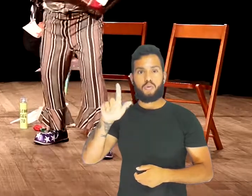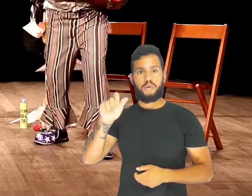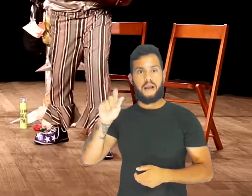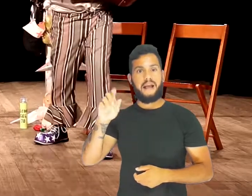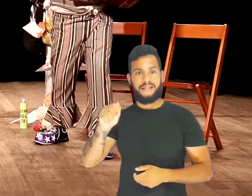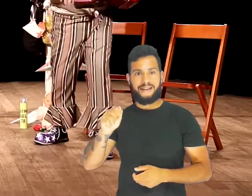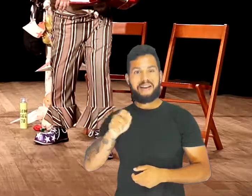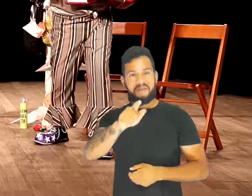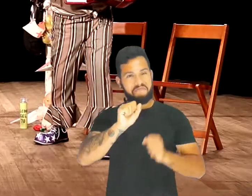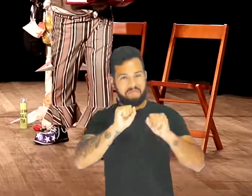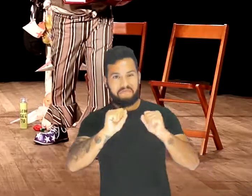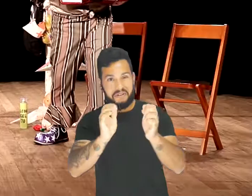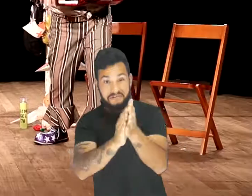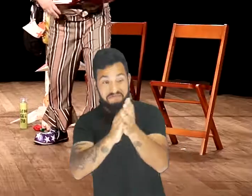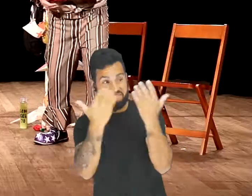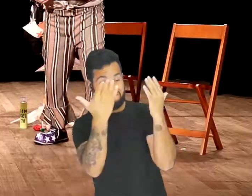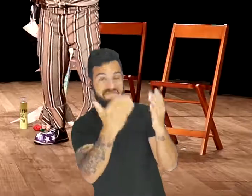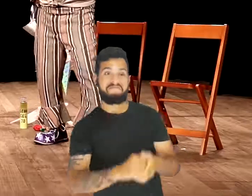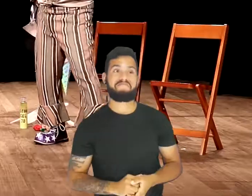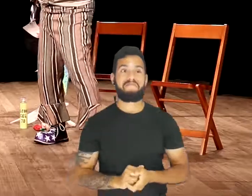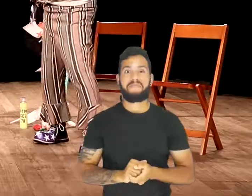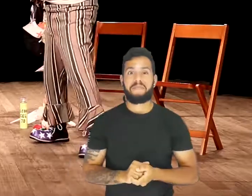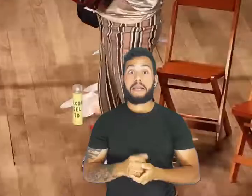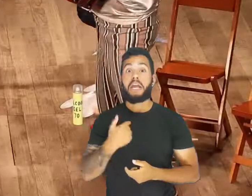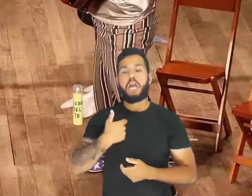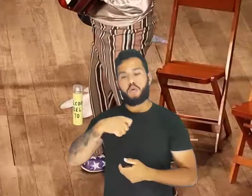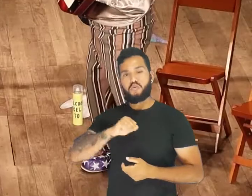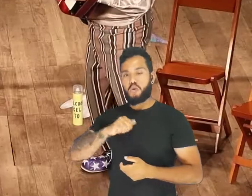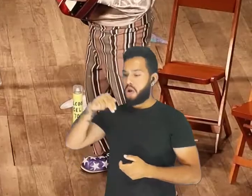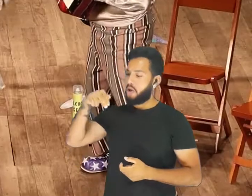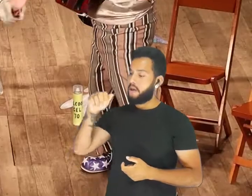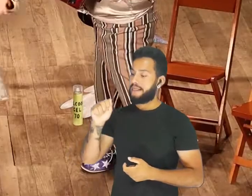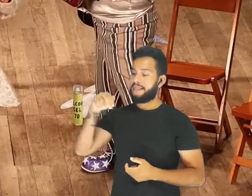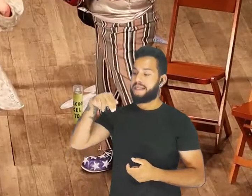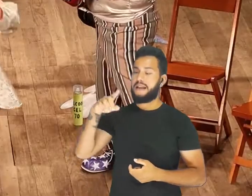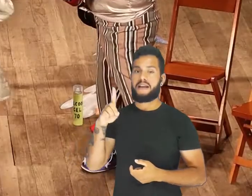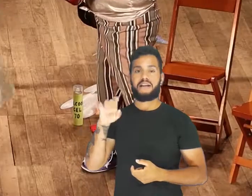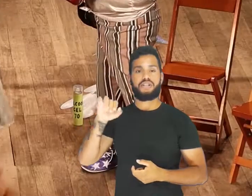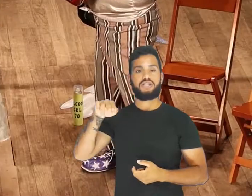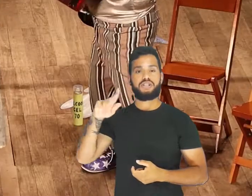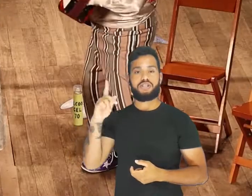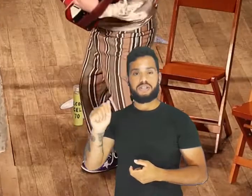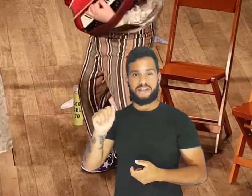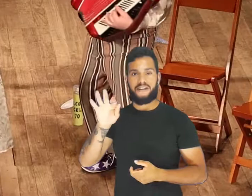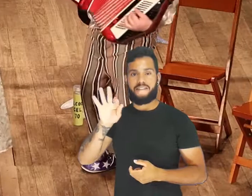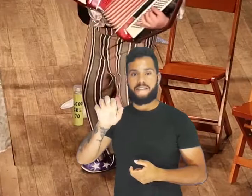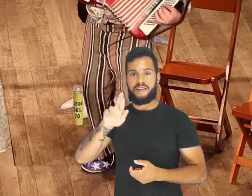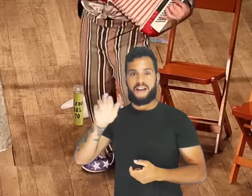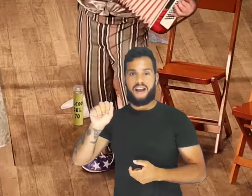Ah. Pode bater palma aí, casa. Aí, na escola. Pode bater palma. Eu. Eu sou a Nandinha Ferrari.